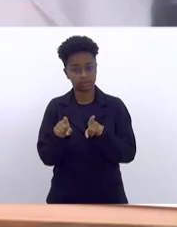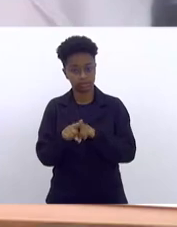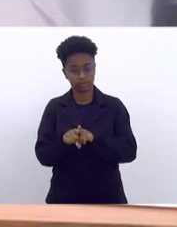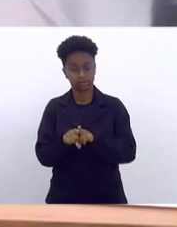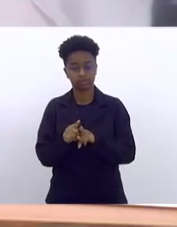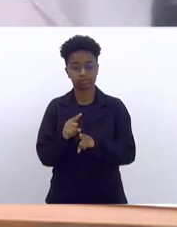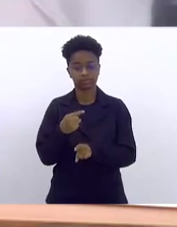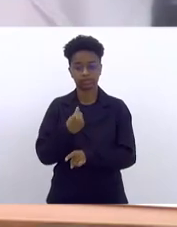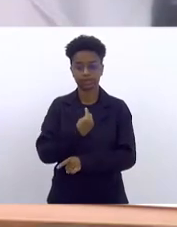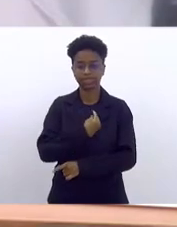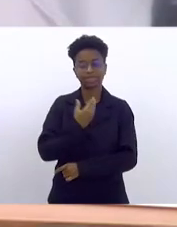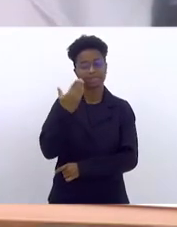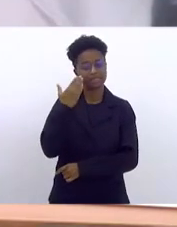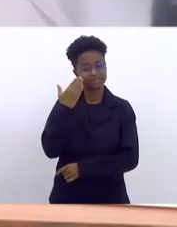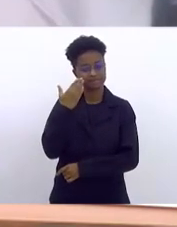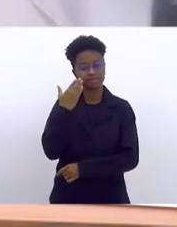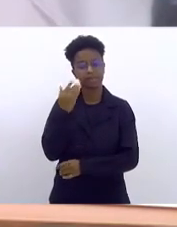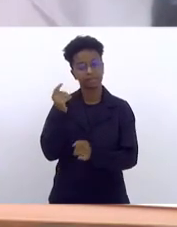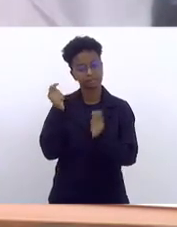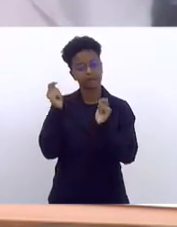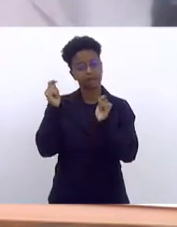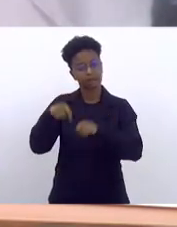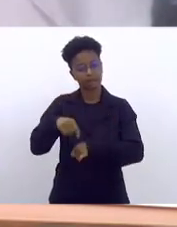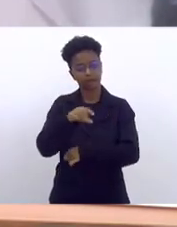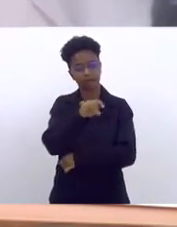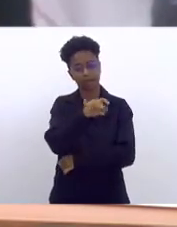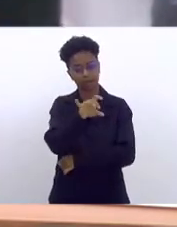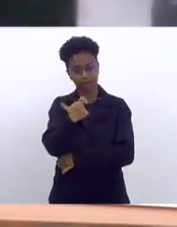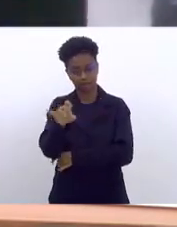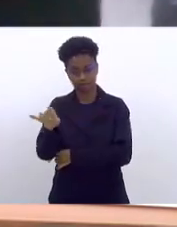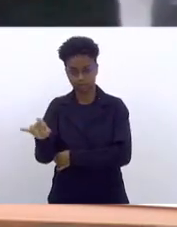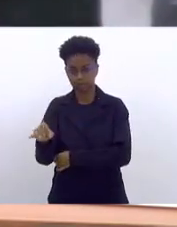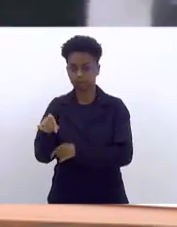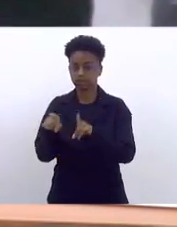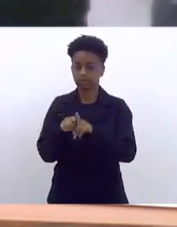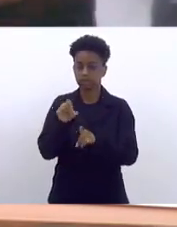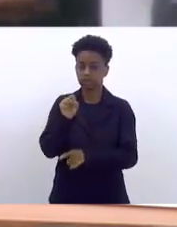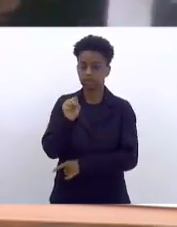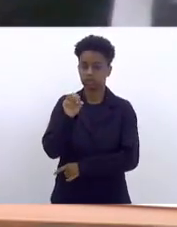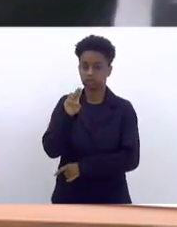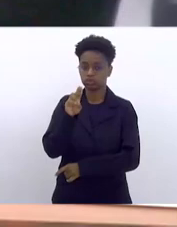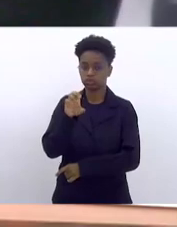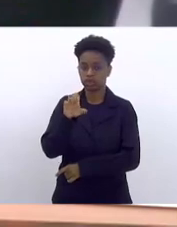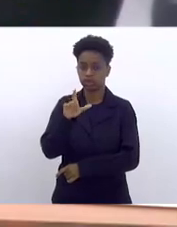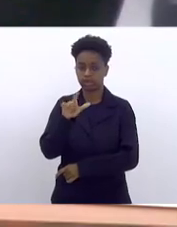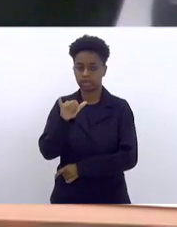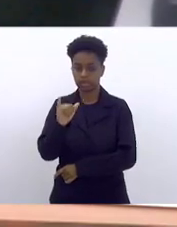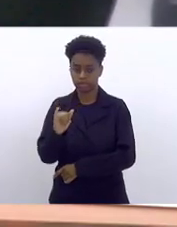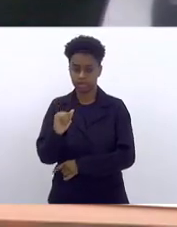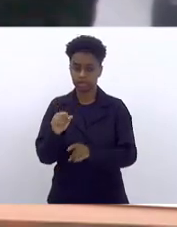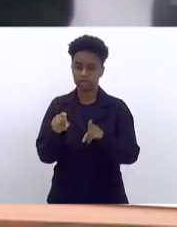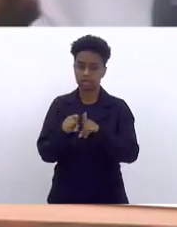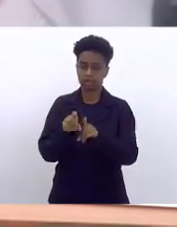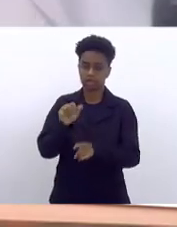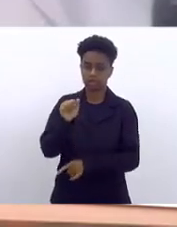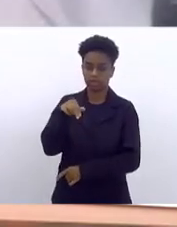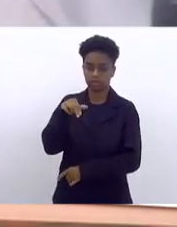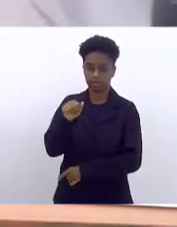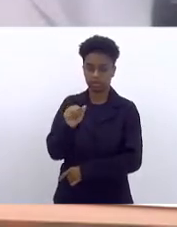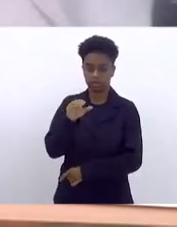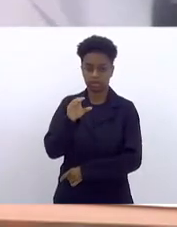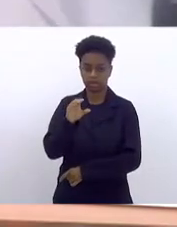sabe da capacidade de cada um a Sueli Ferreira de Slantes Ana Carina